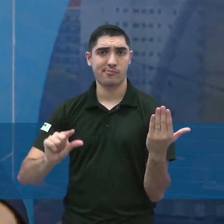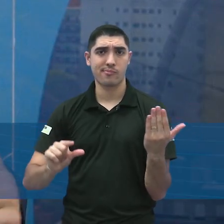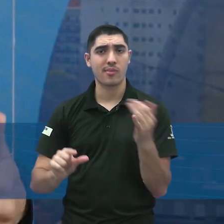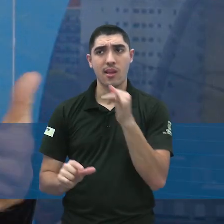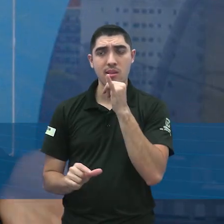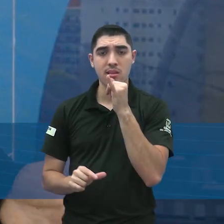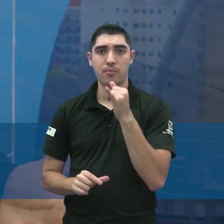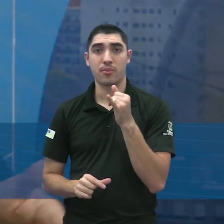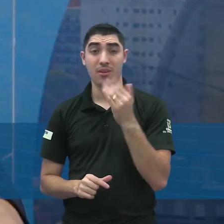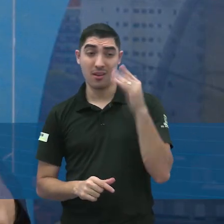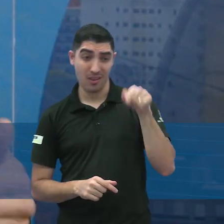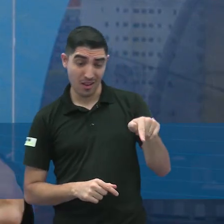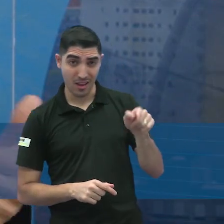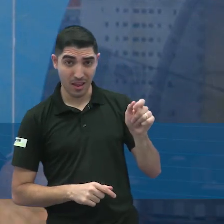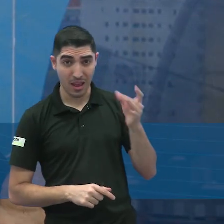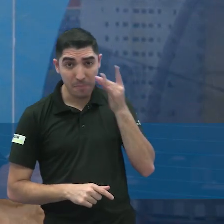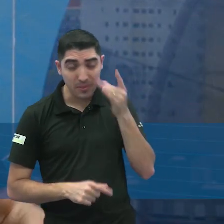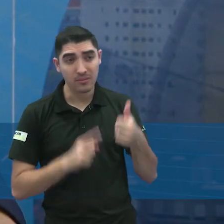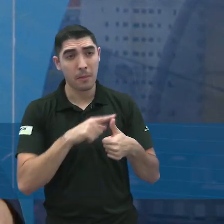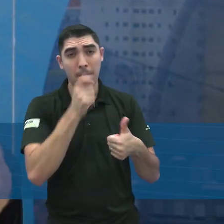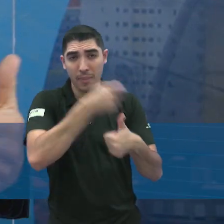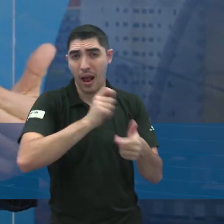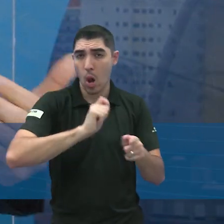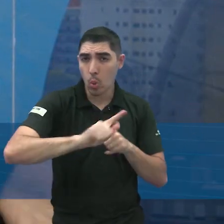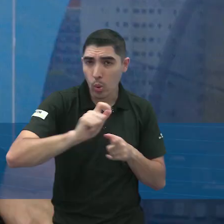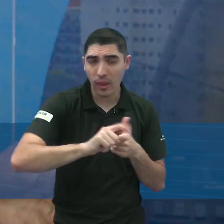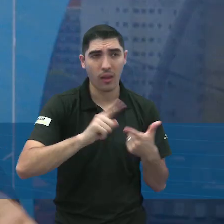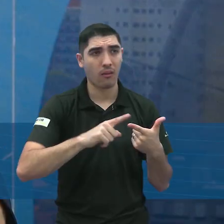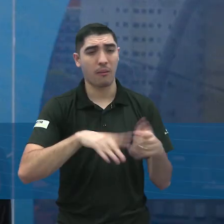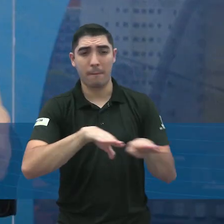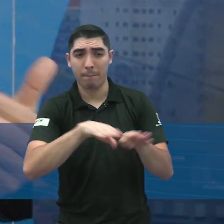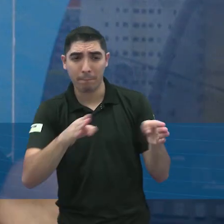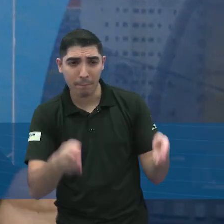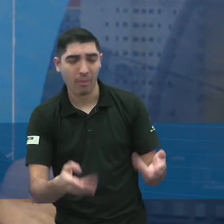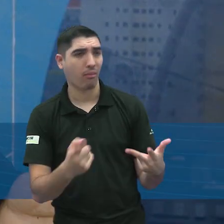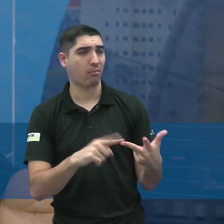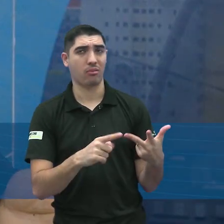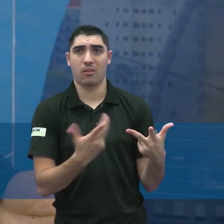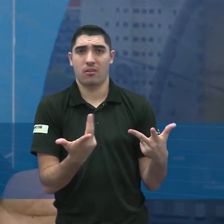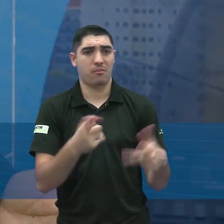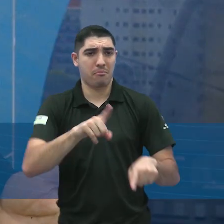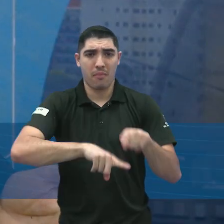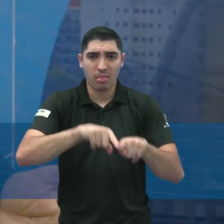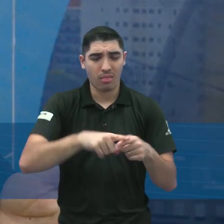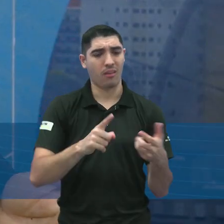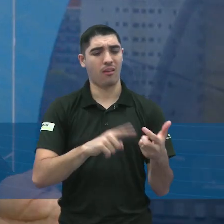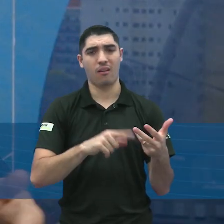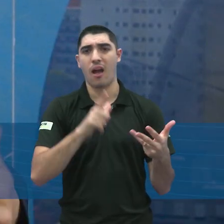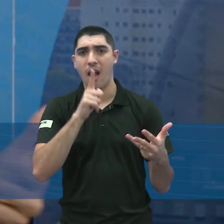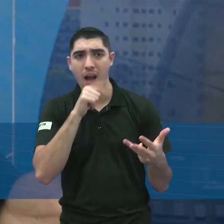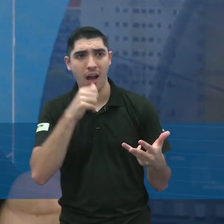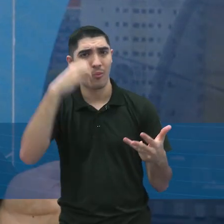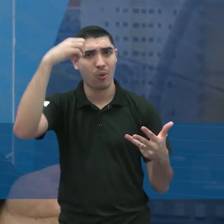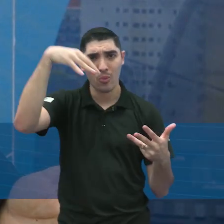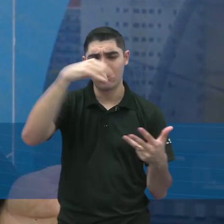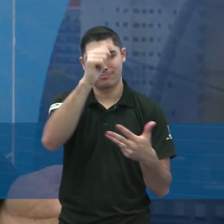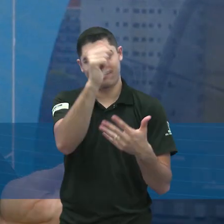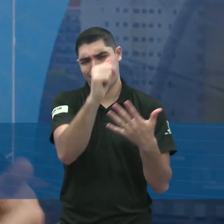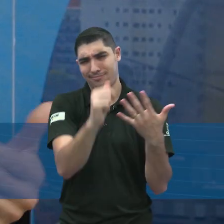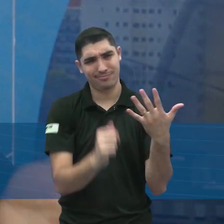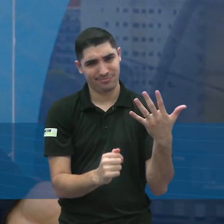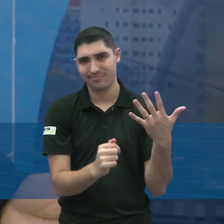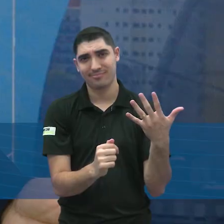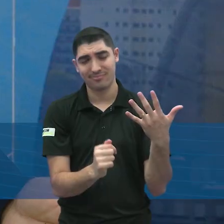isso, assim, um negócio físico dependia do aluguel, móveis, entre outros fatores aí, né, que vão